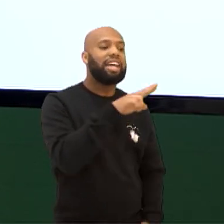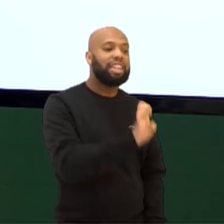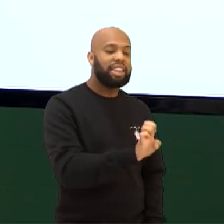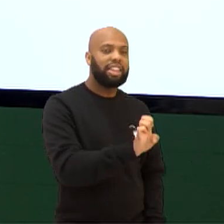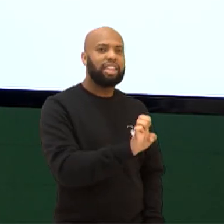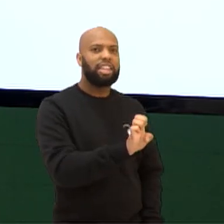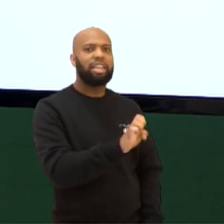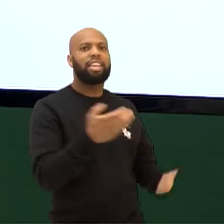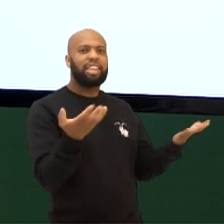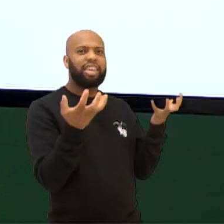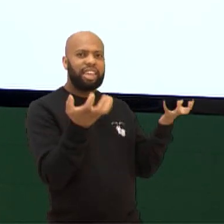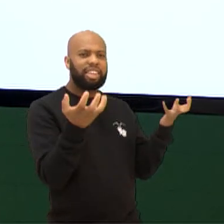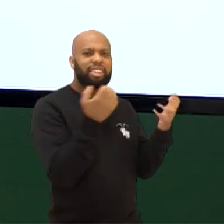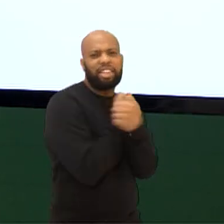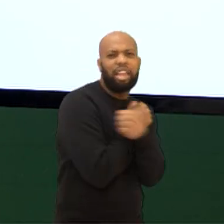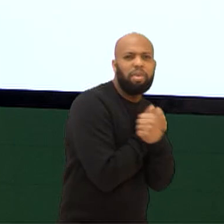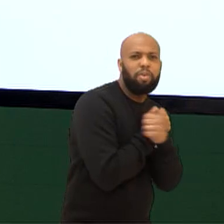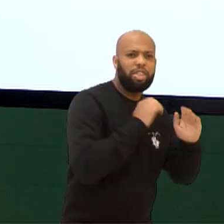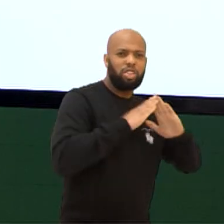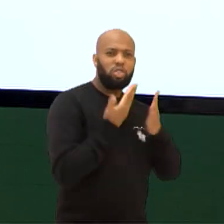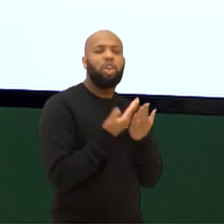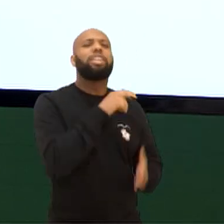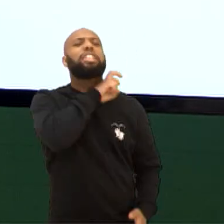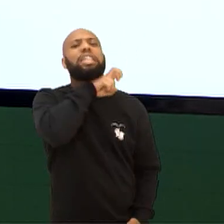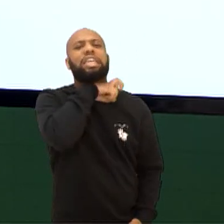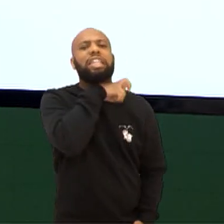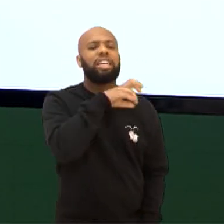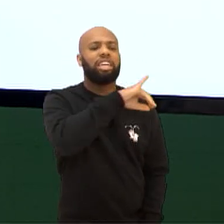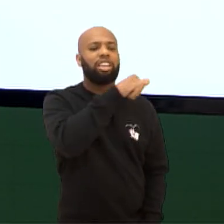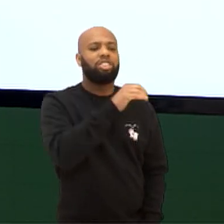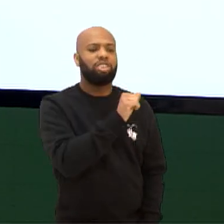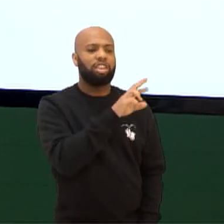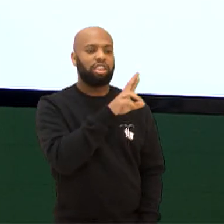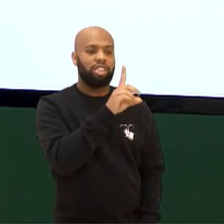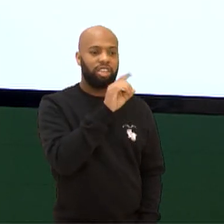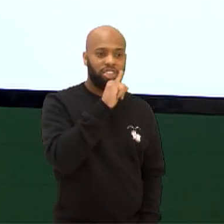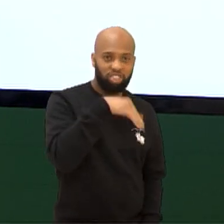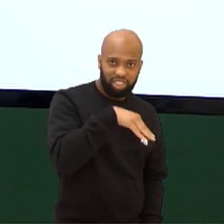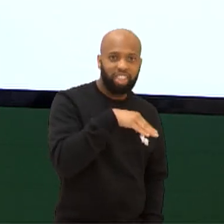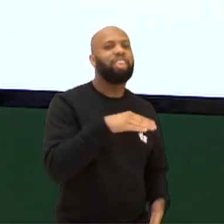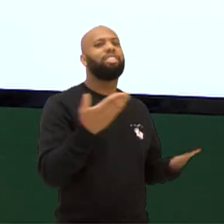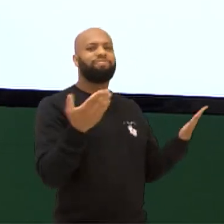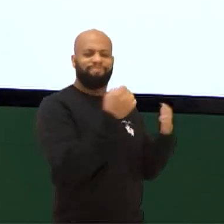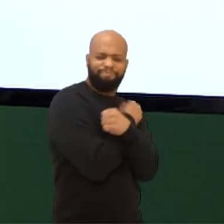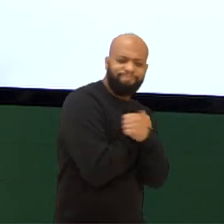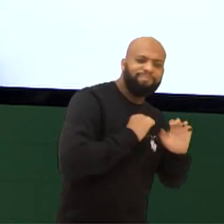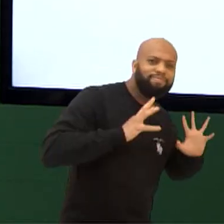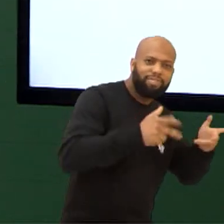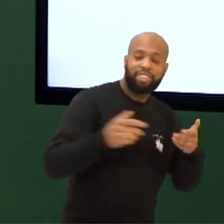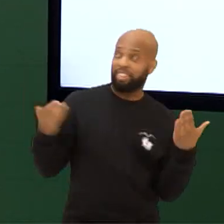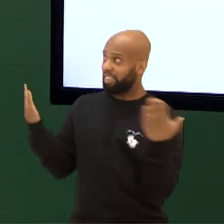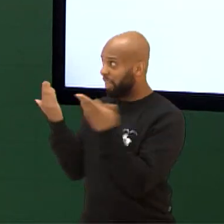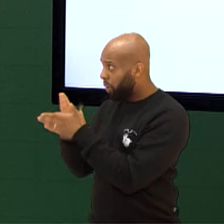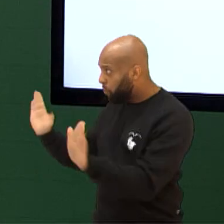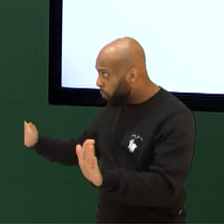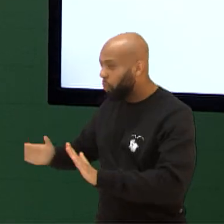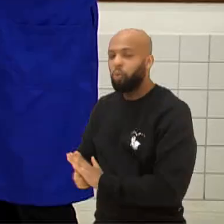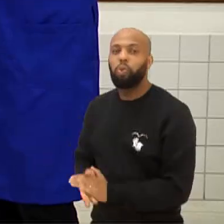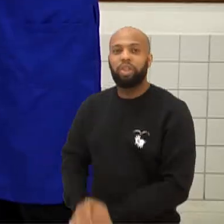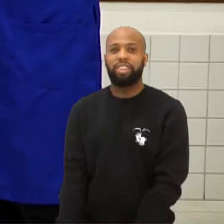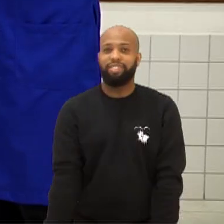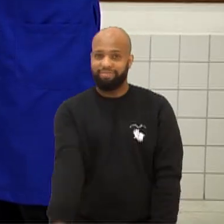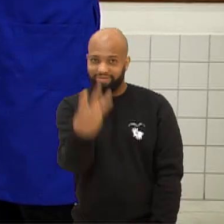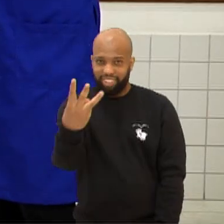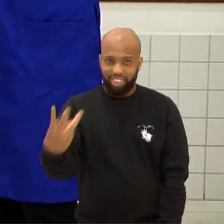um abraço para o Colégio Jardim Consolata de Cascavel. Abraço para vocês de Cascavel. Vai acabar. Acabou, professor? Agora,